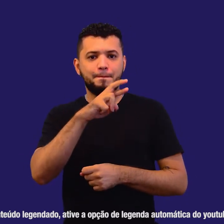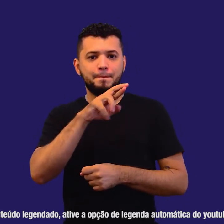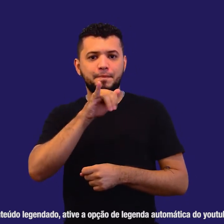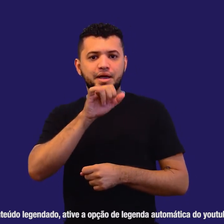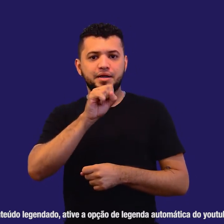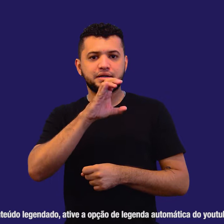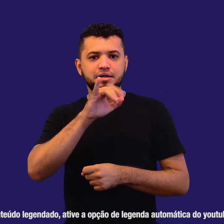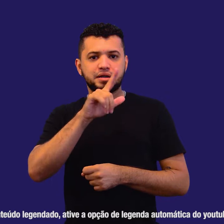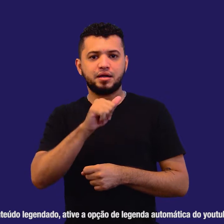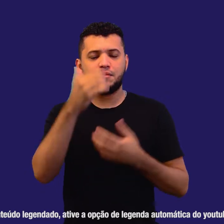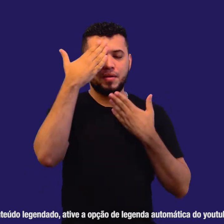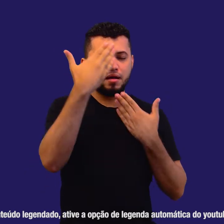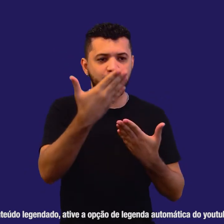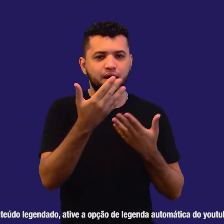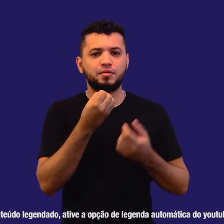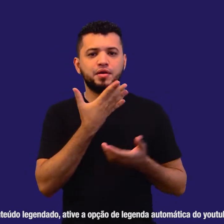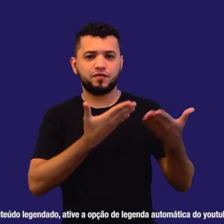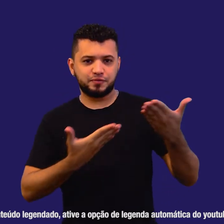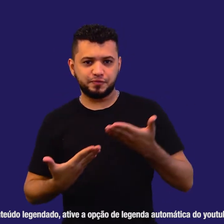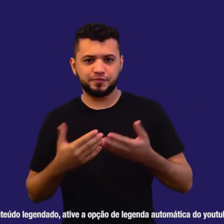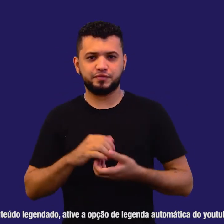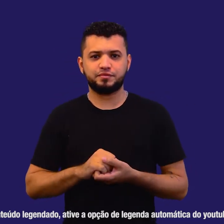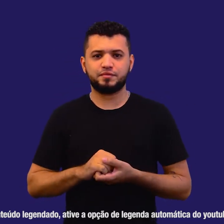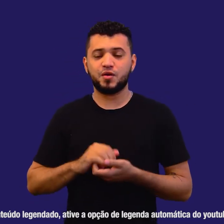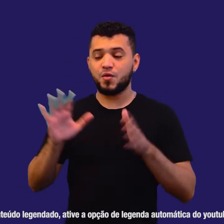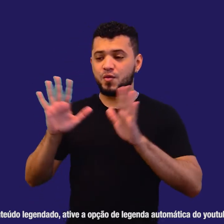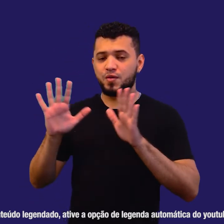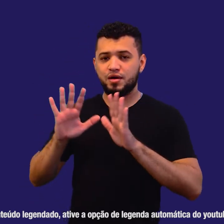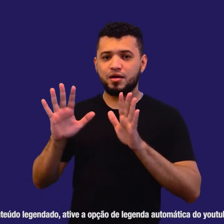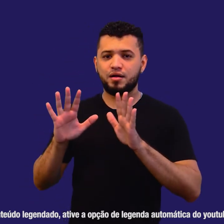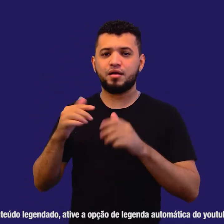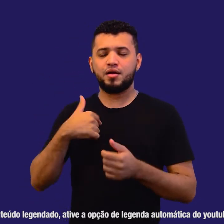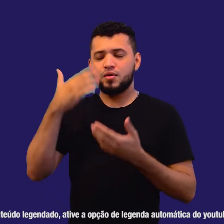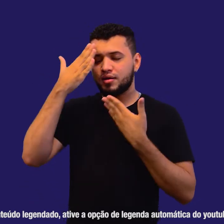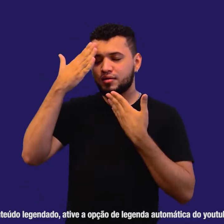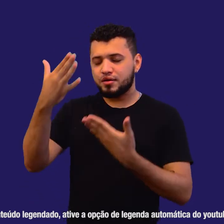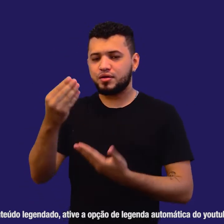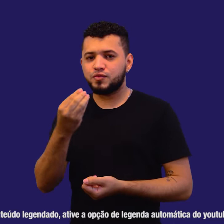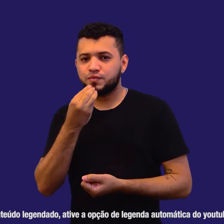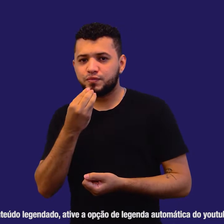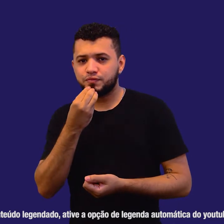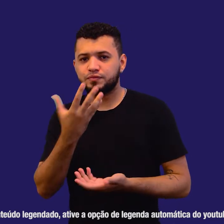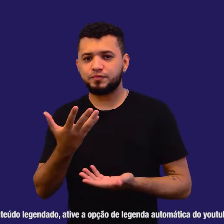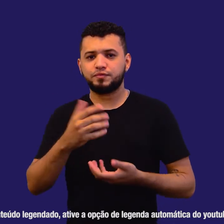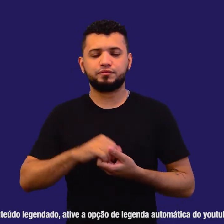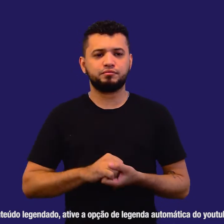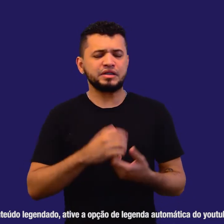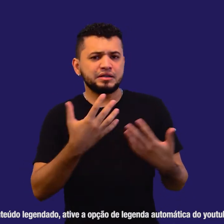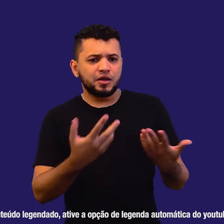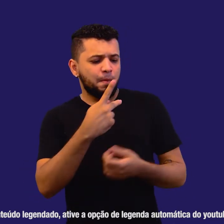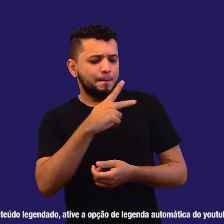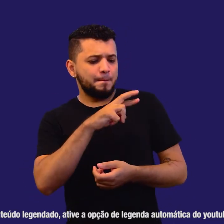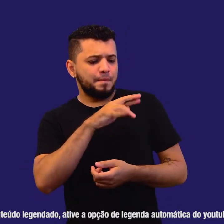vai? Obrigada pela participação aqui nesse podcast. Como vai, Natália? Eu agradeço a oportunidade. Priscila,